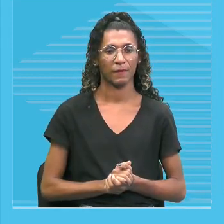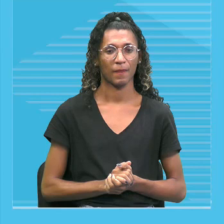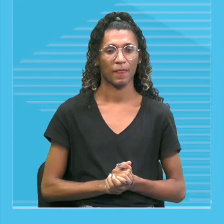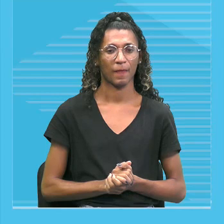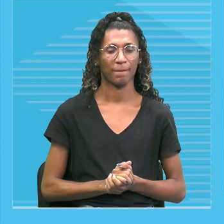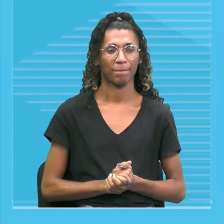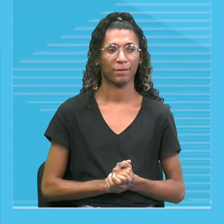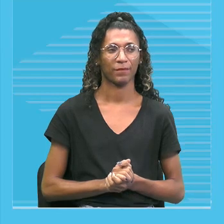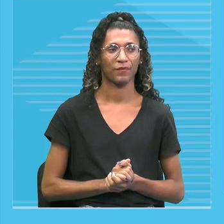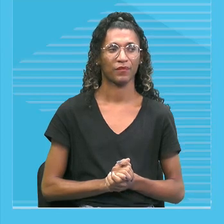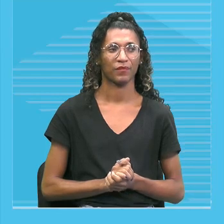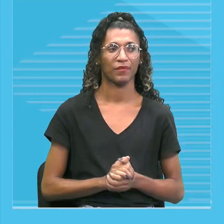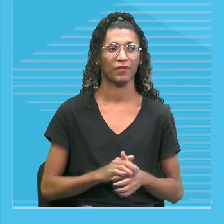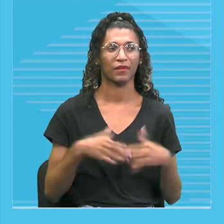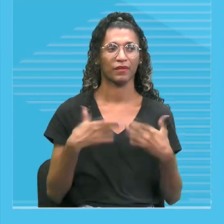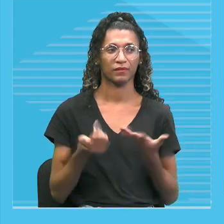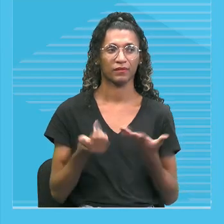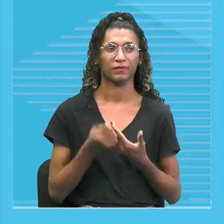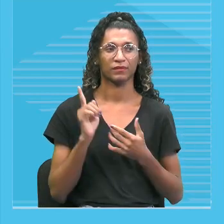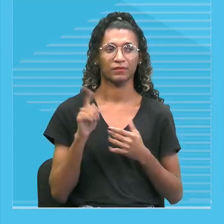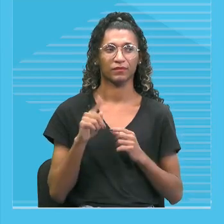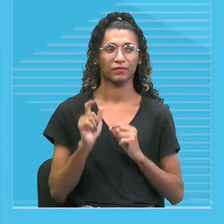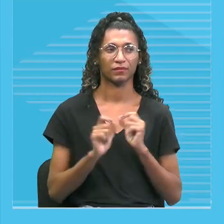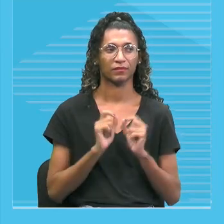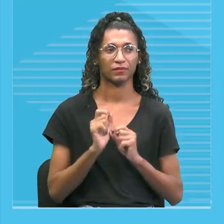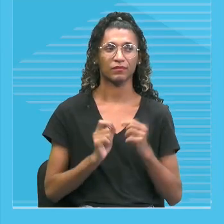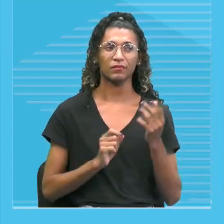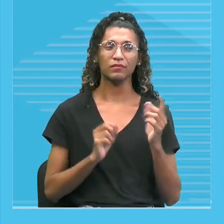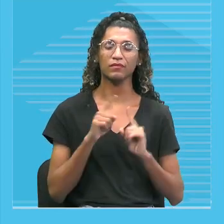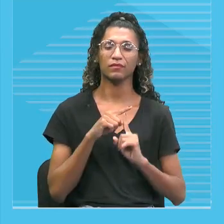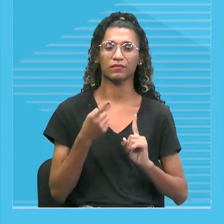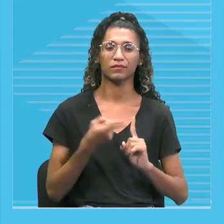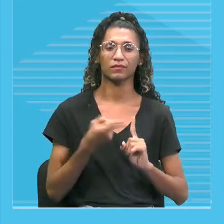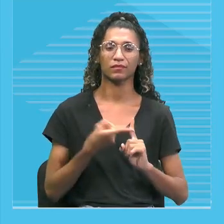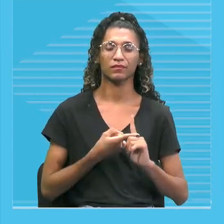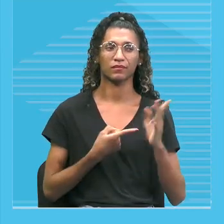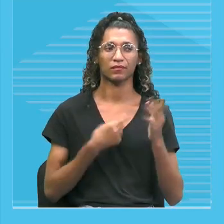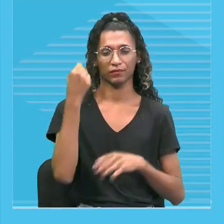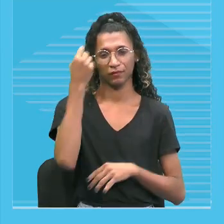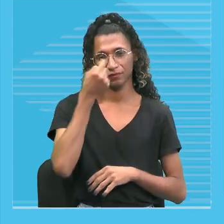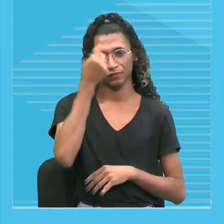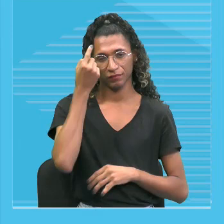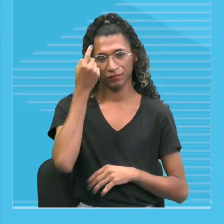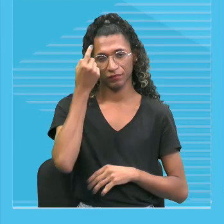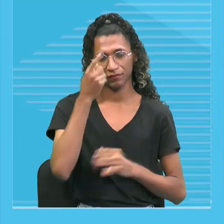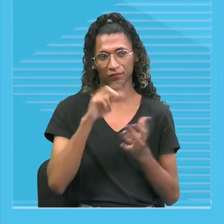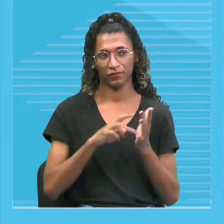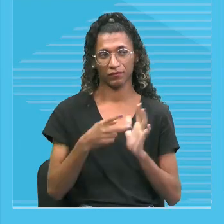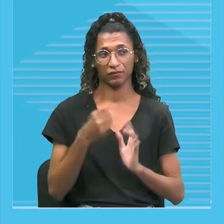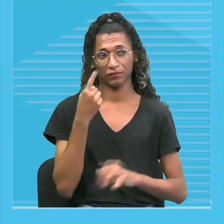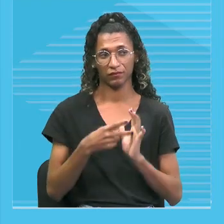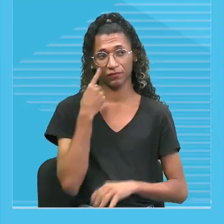tá então é embaraçada gravidez em espanhol é embaraço